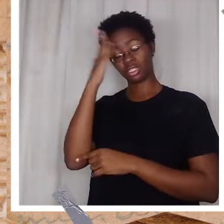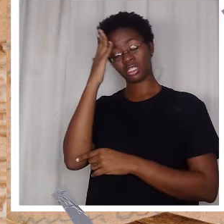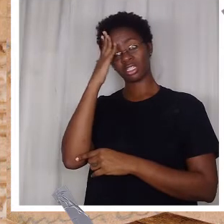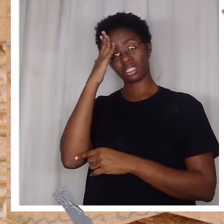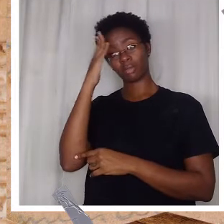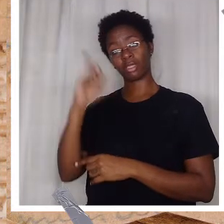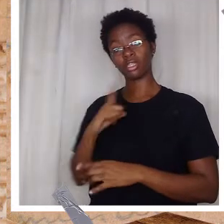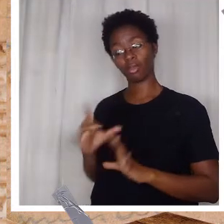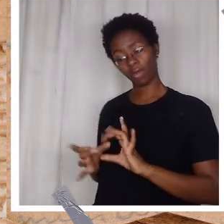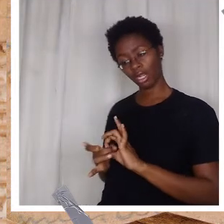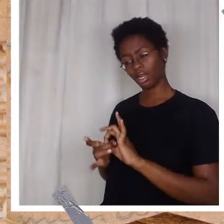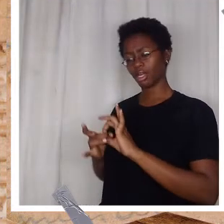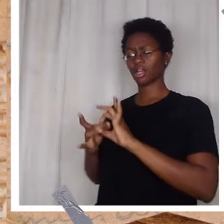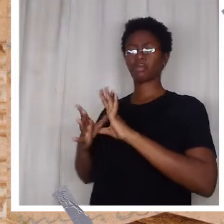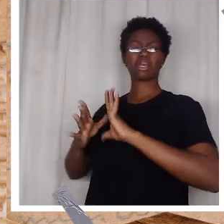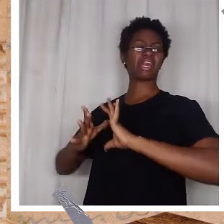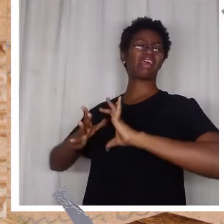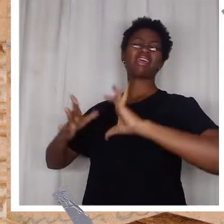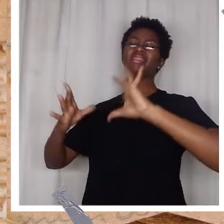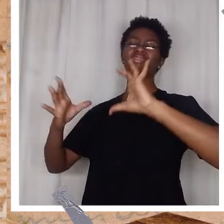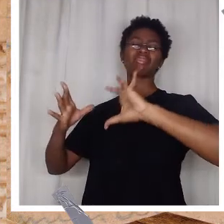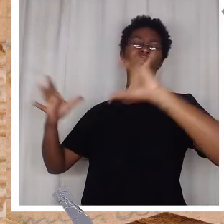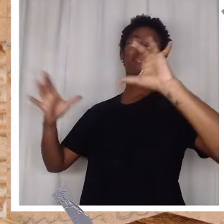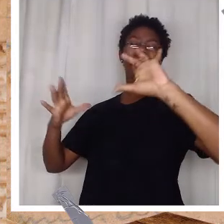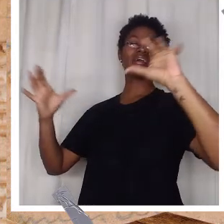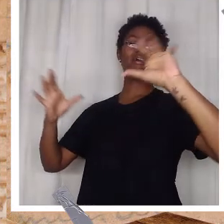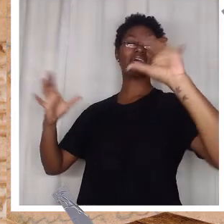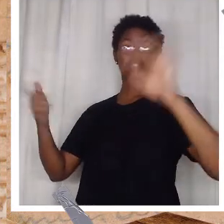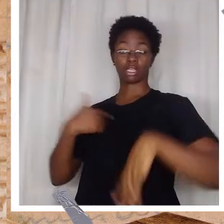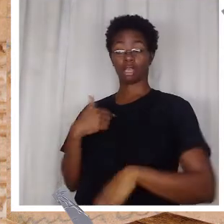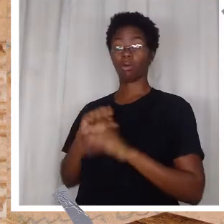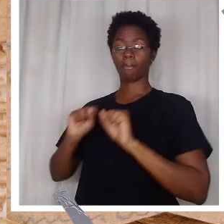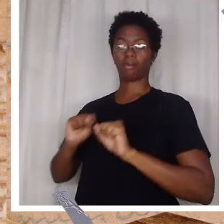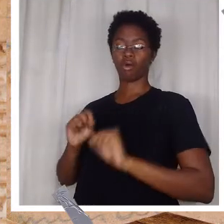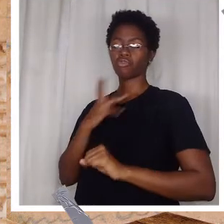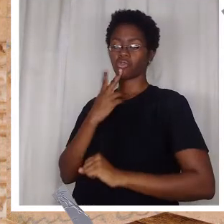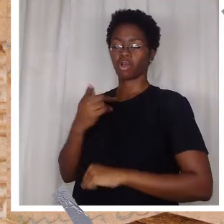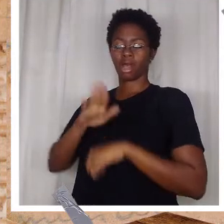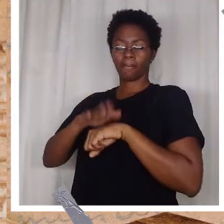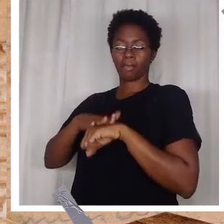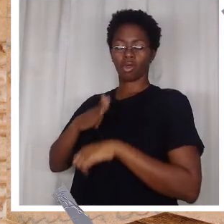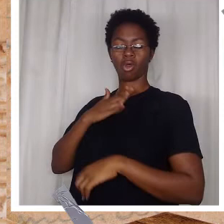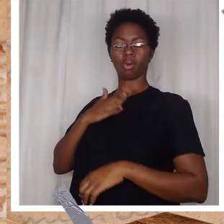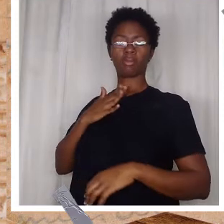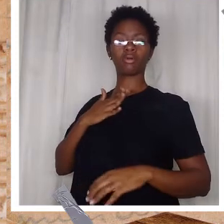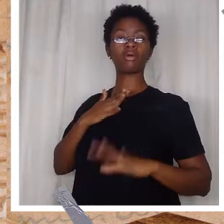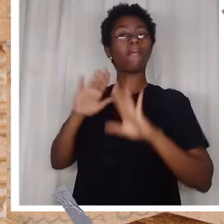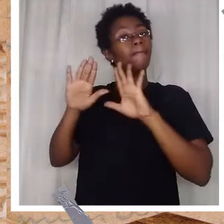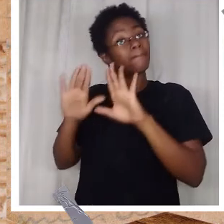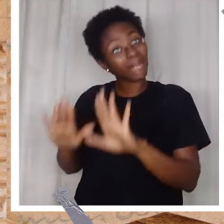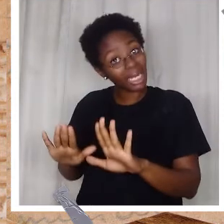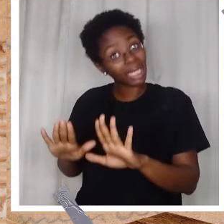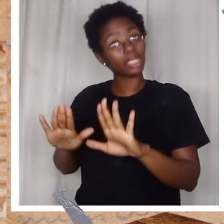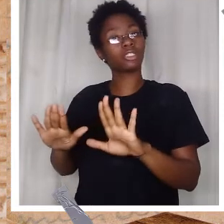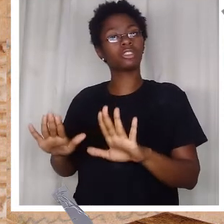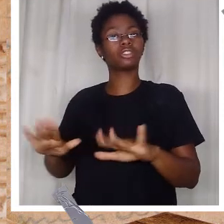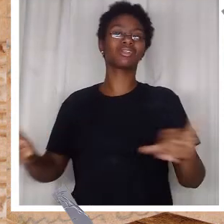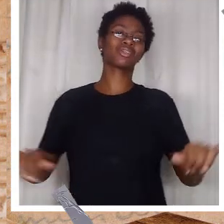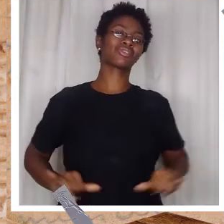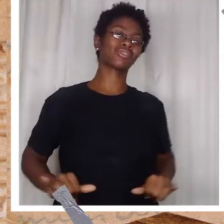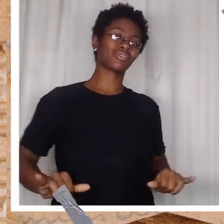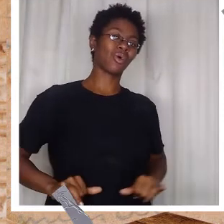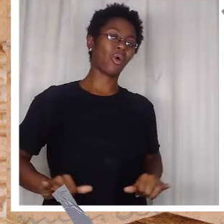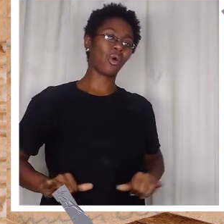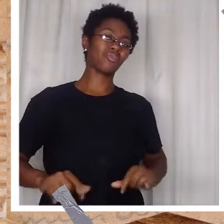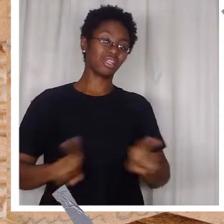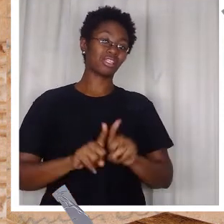uma liberdade gigantesca, porque eu vou poder falar exatamente aquilo que eu quero, mas como preço dessa liberdade há muita dor e muita solidão,